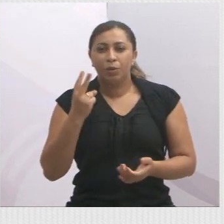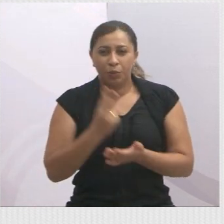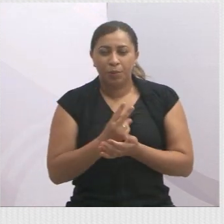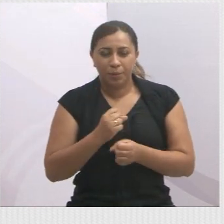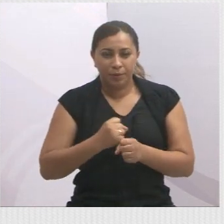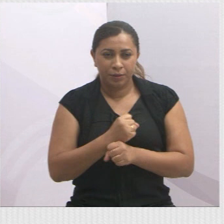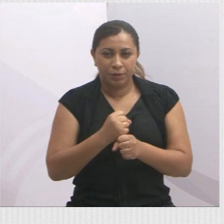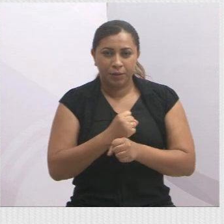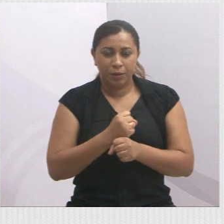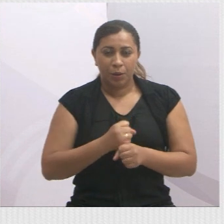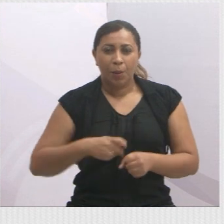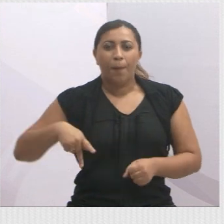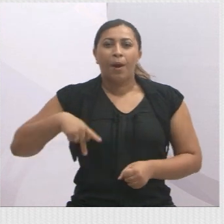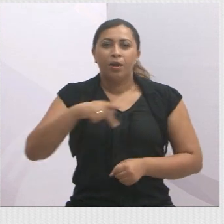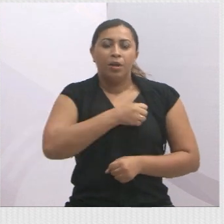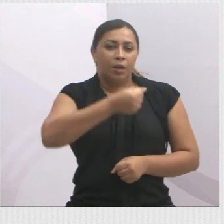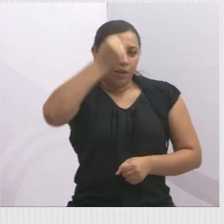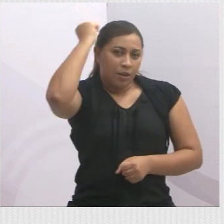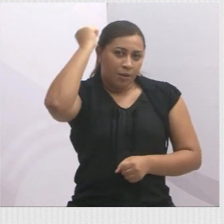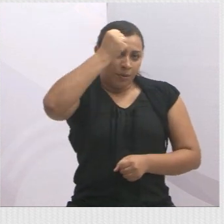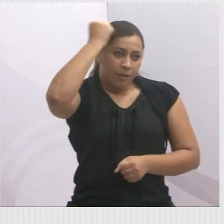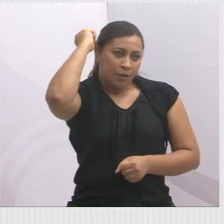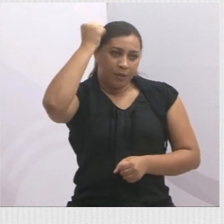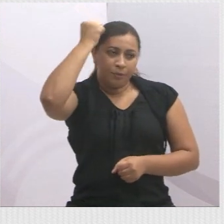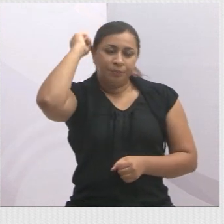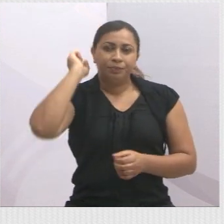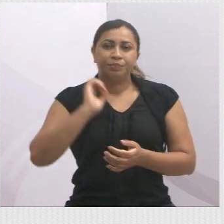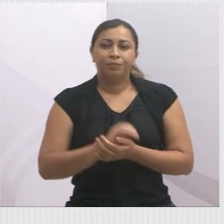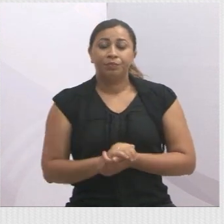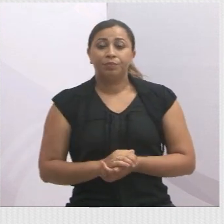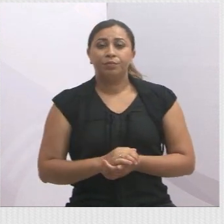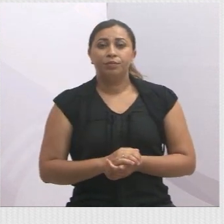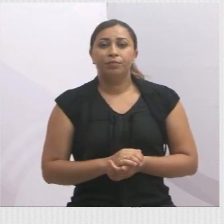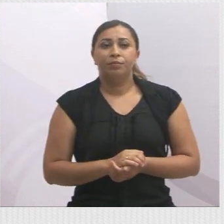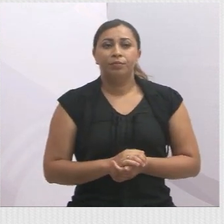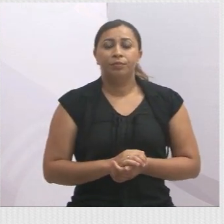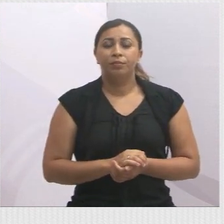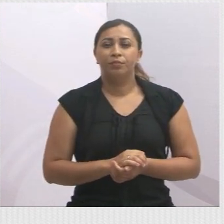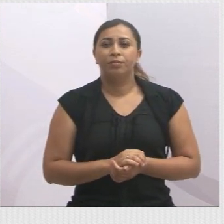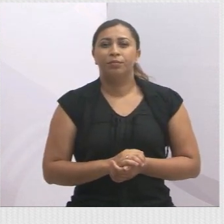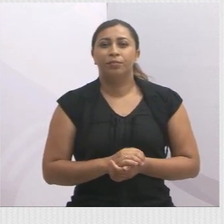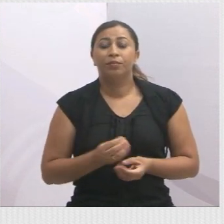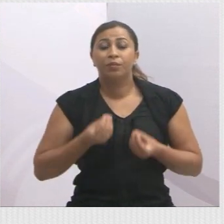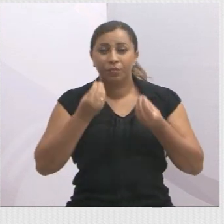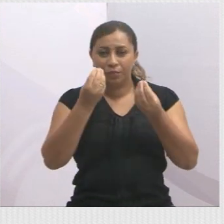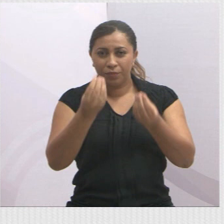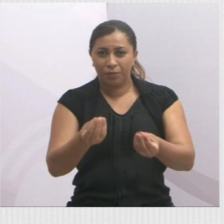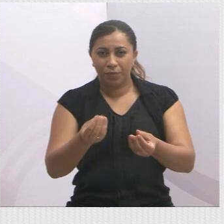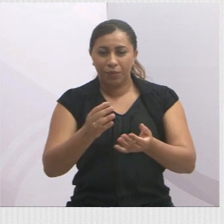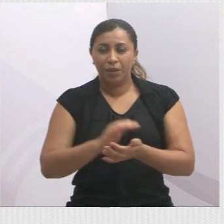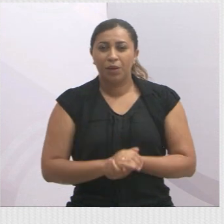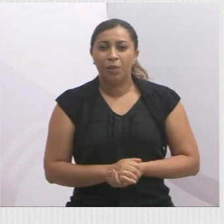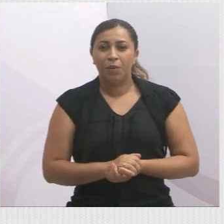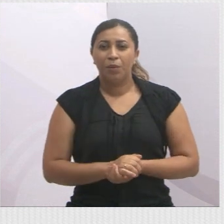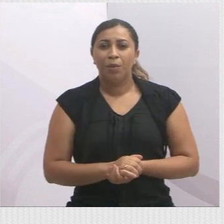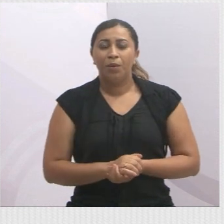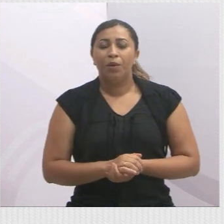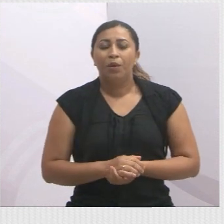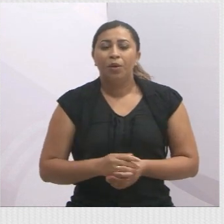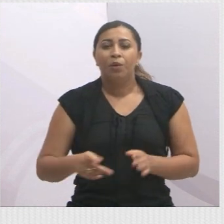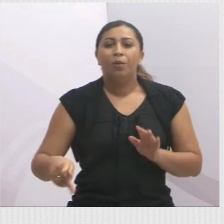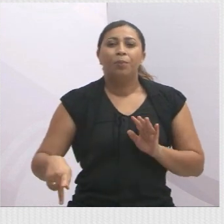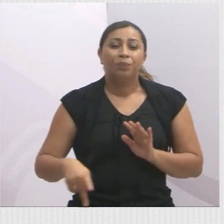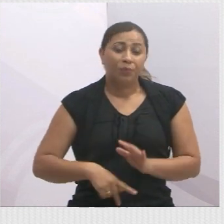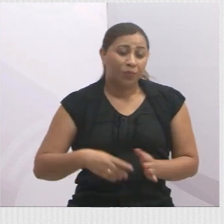reverendo Dr. pastor Samuel Ferreira, se deu a posse ao pastor Daniel José da Costa na presidência do campo de